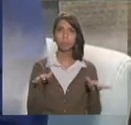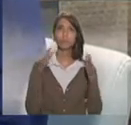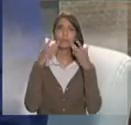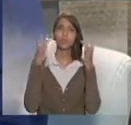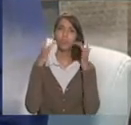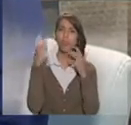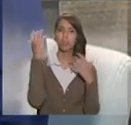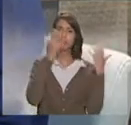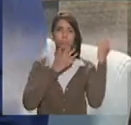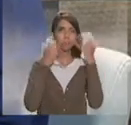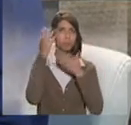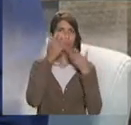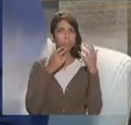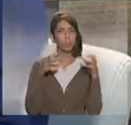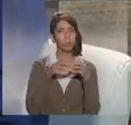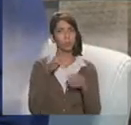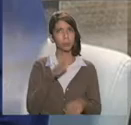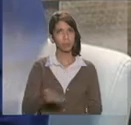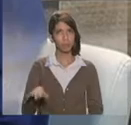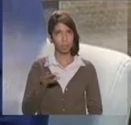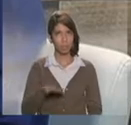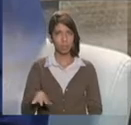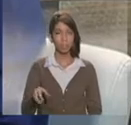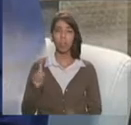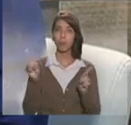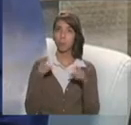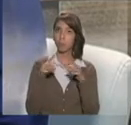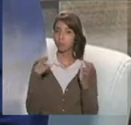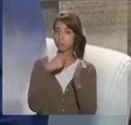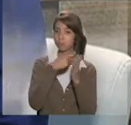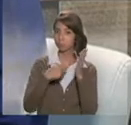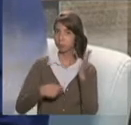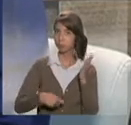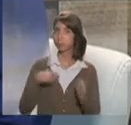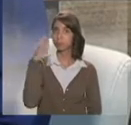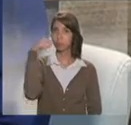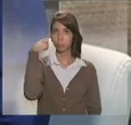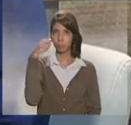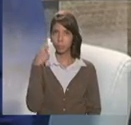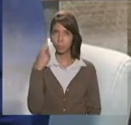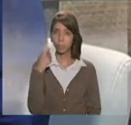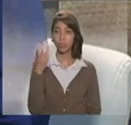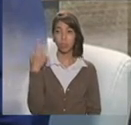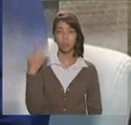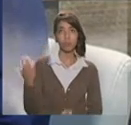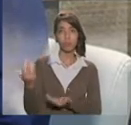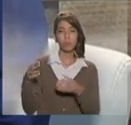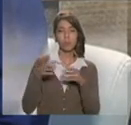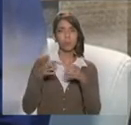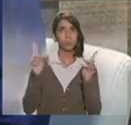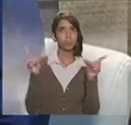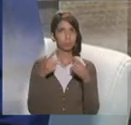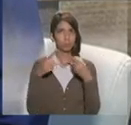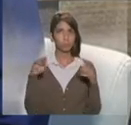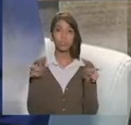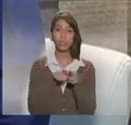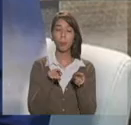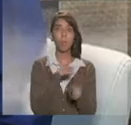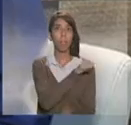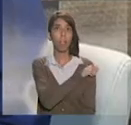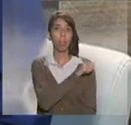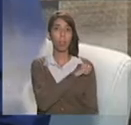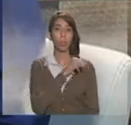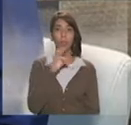em coros infantis é músico compositor e ator na adolescência participou de várias bandas musicais e foi aluno do tablado